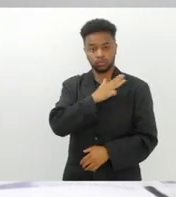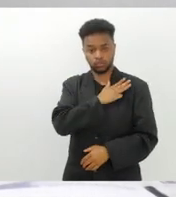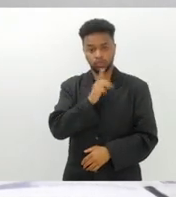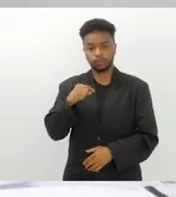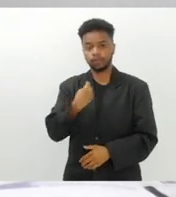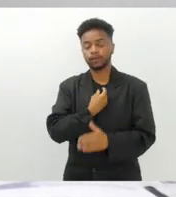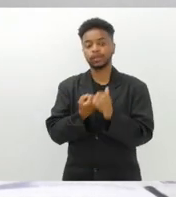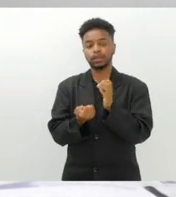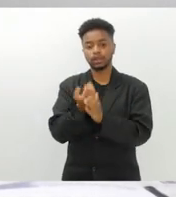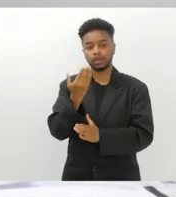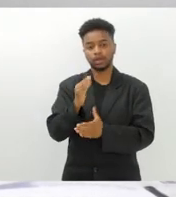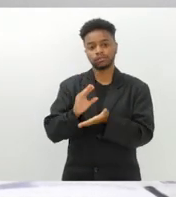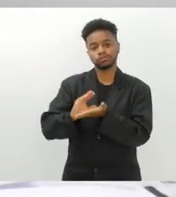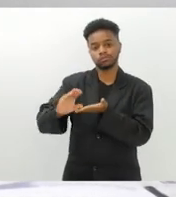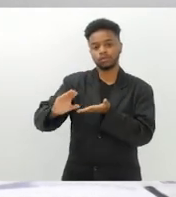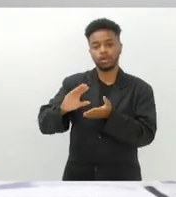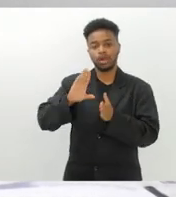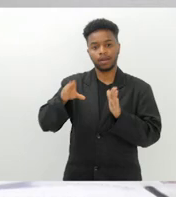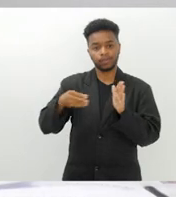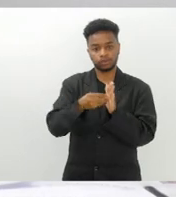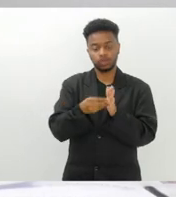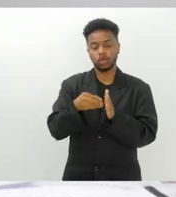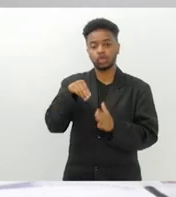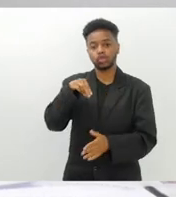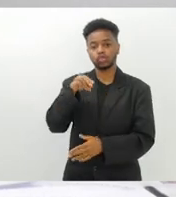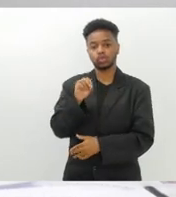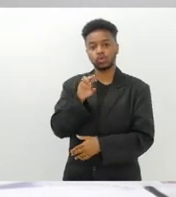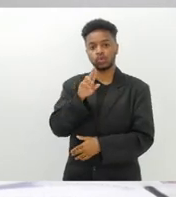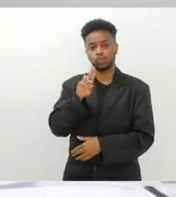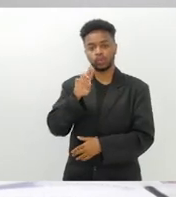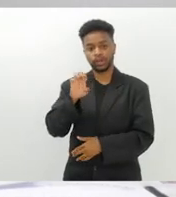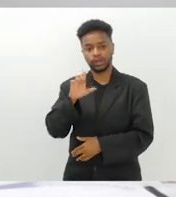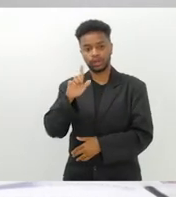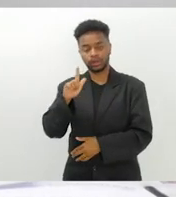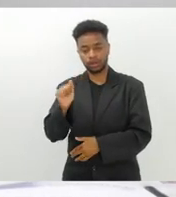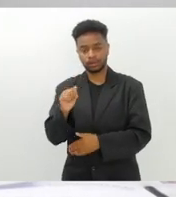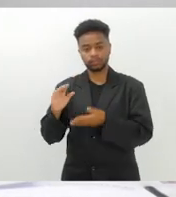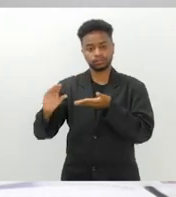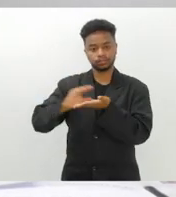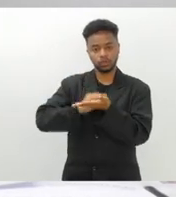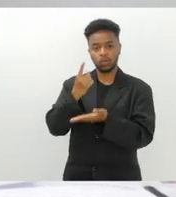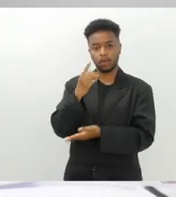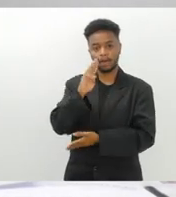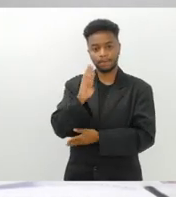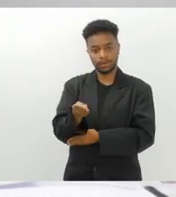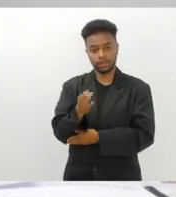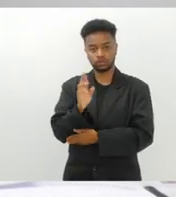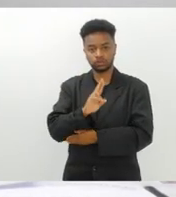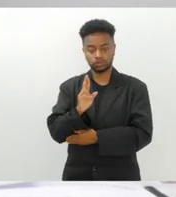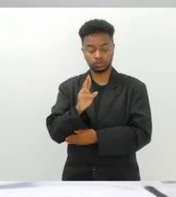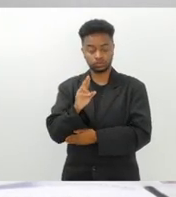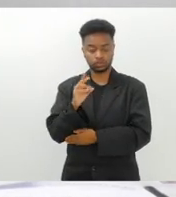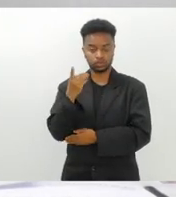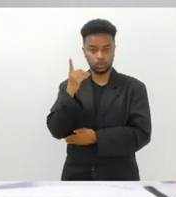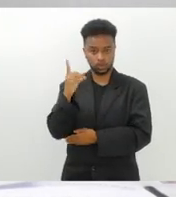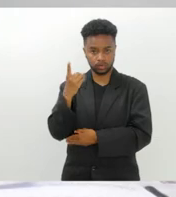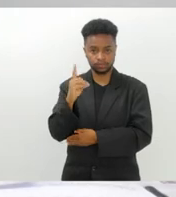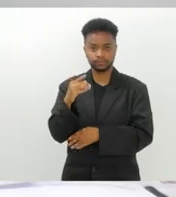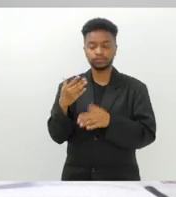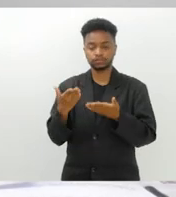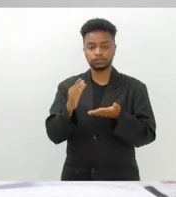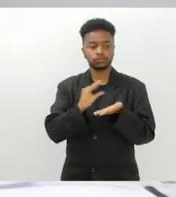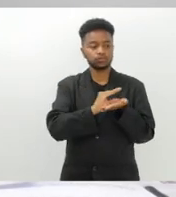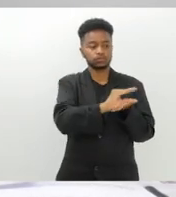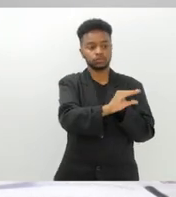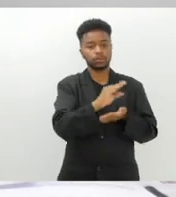conseguimos recursos só da Noruega, US$ 1 bilhão. Muito bem. Aí a gente alocou esse recurso no BNDES e criamos